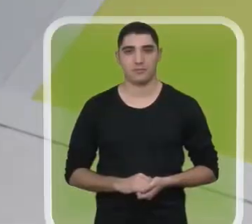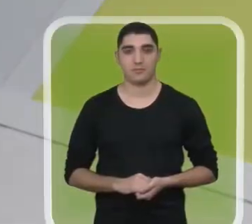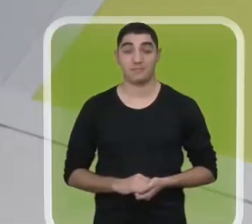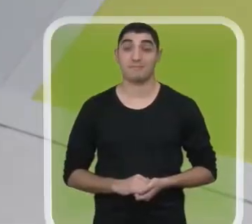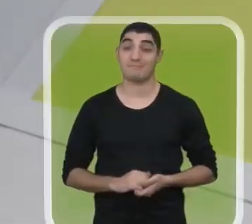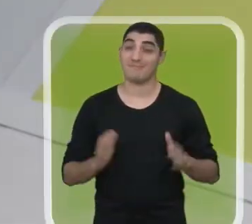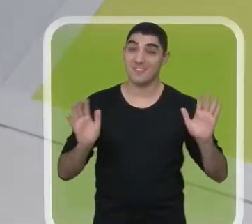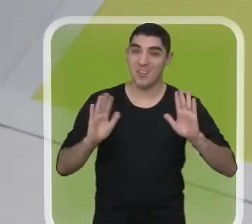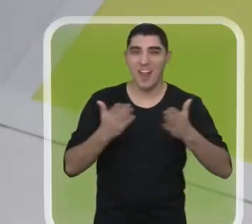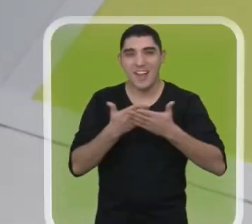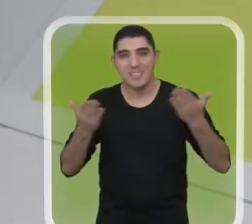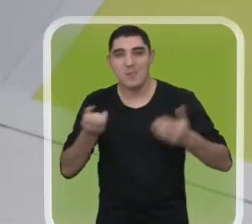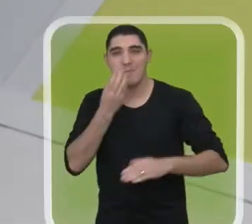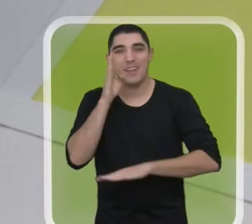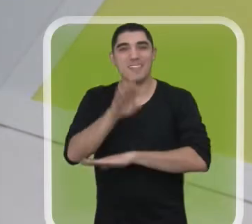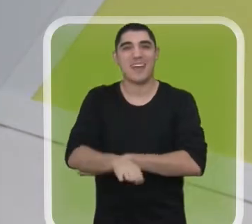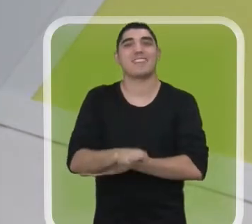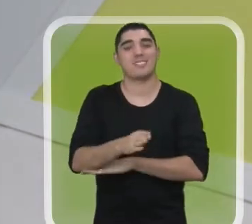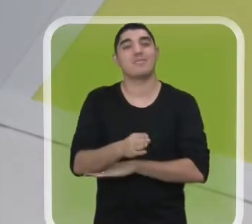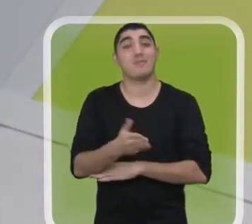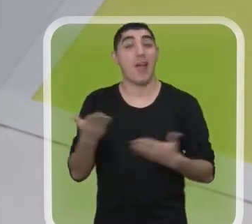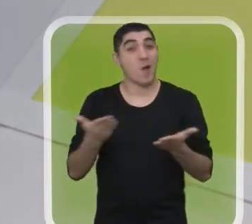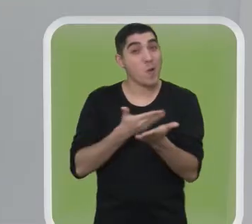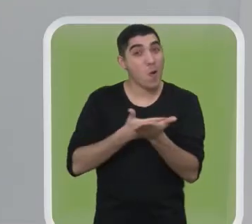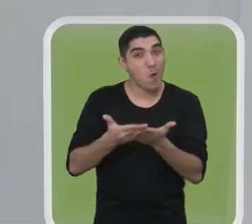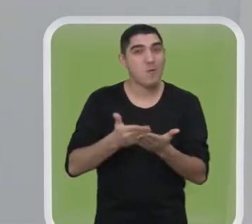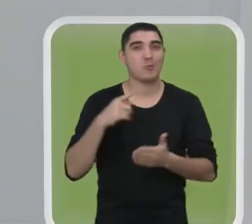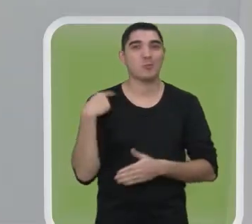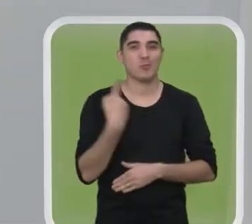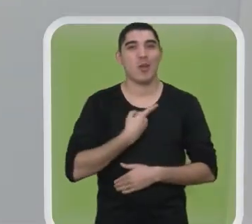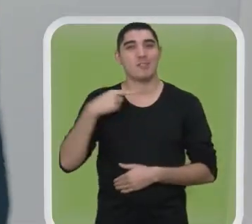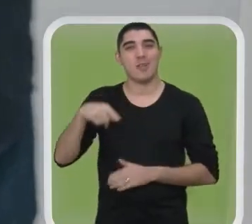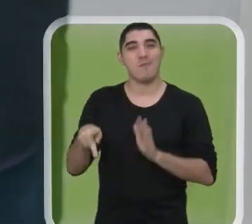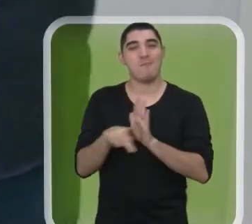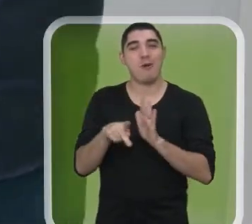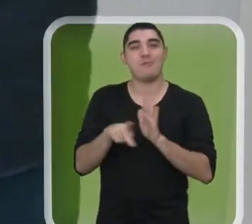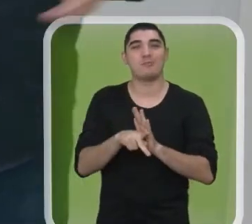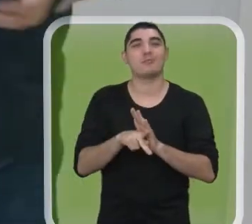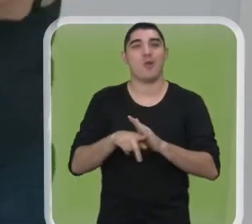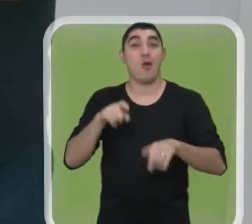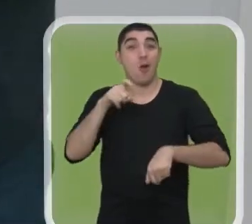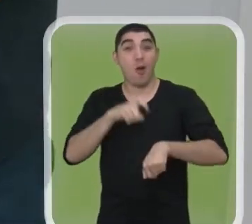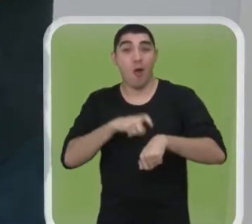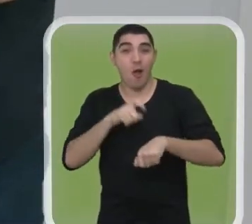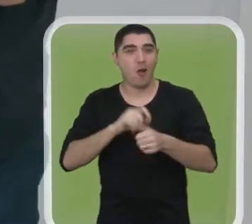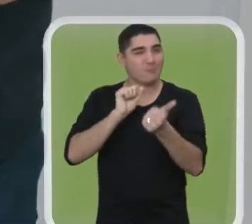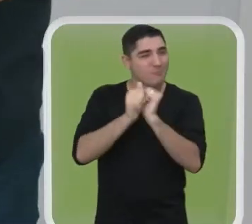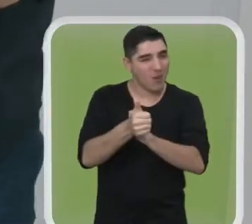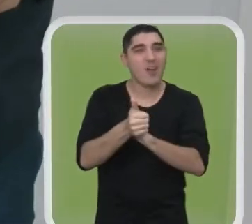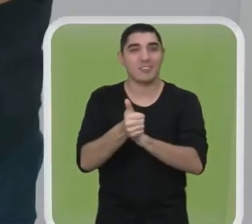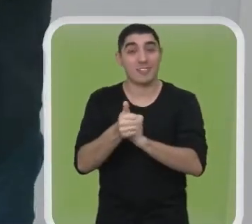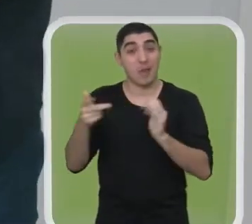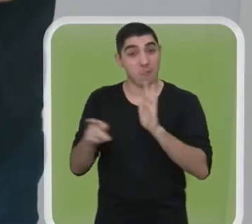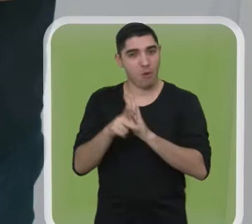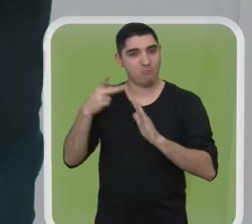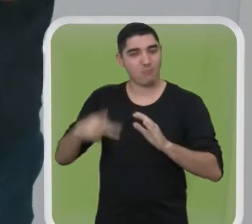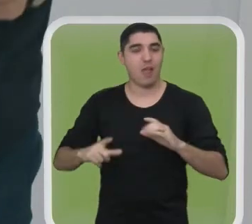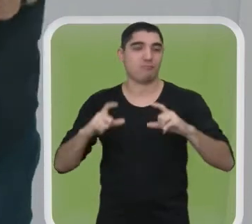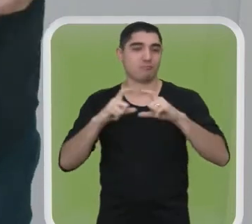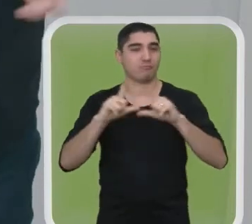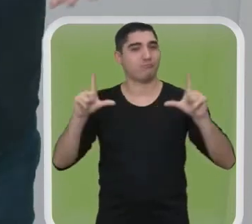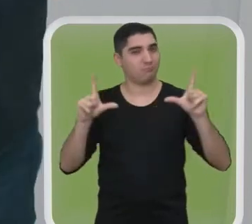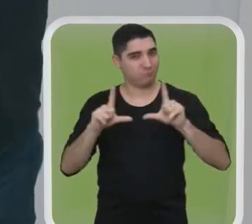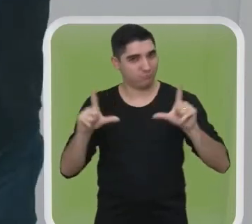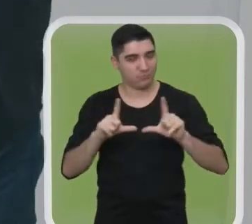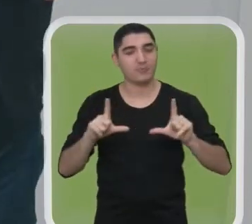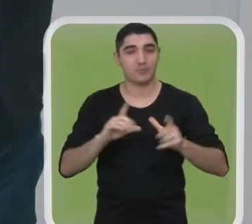Salve, salve, galera! Muito boa tarde para vocês. Está começando ao vivaço o programa Hora do Esporte aqui na tela da TV Câmara de São José dos Campos,